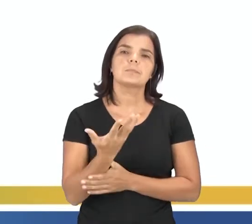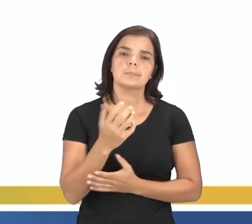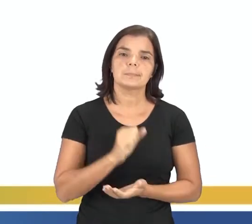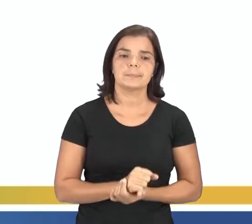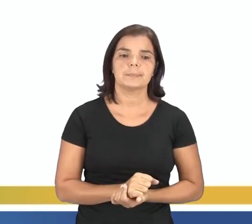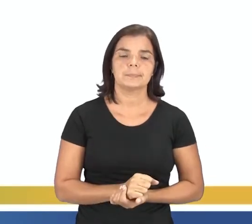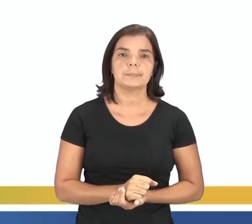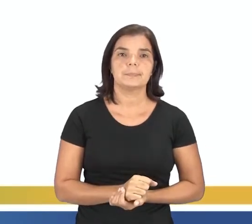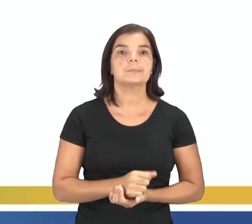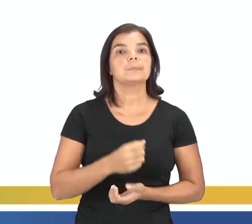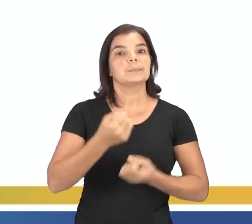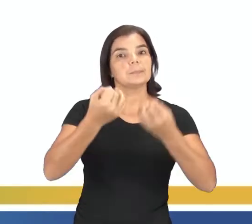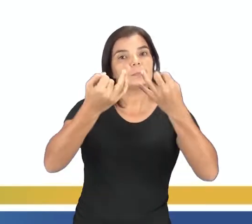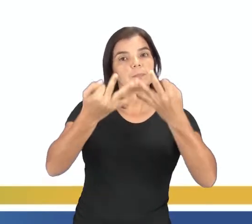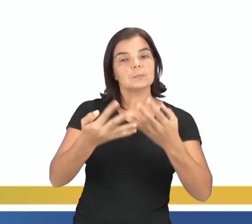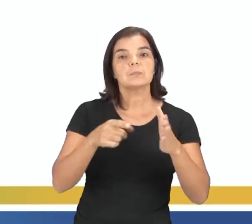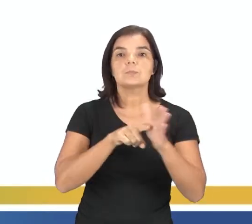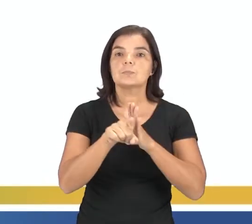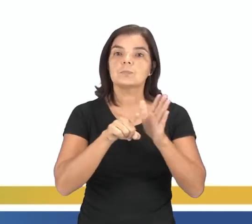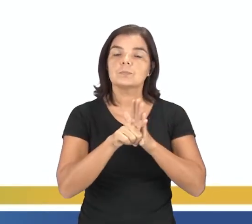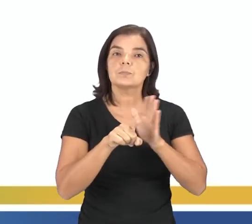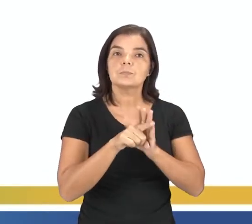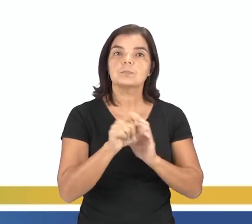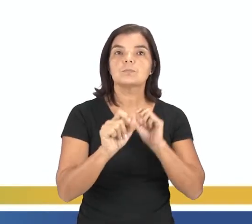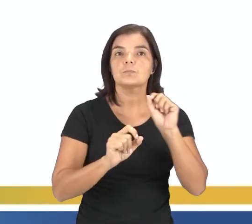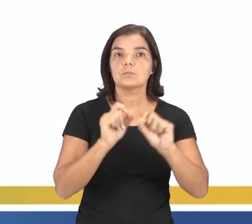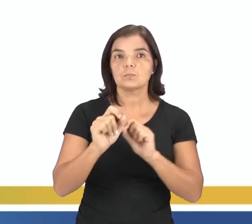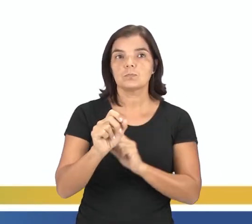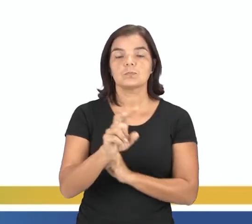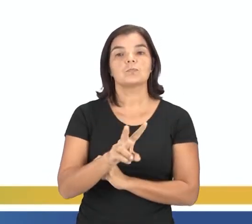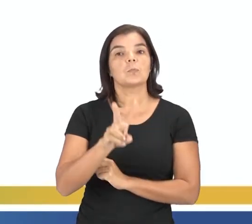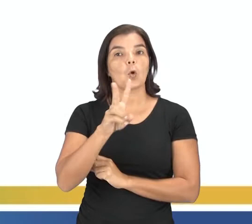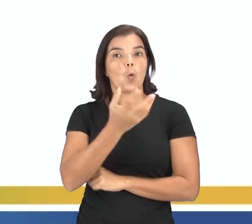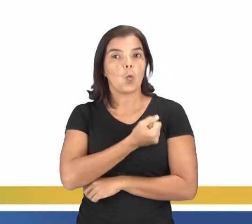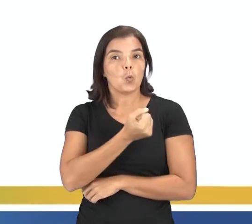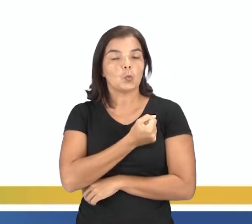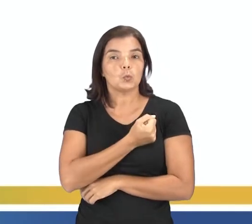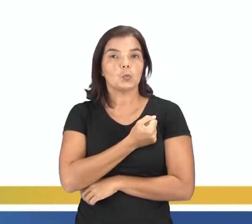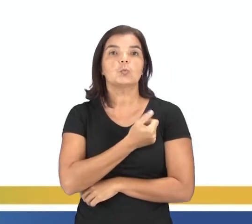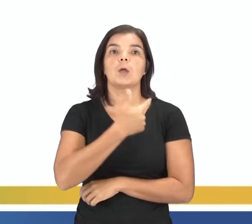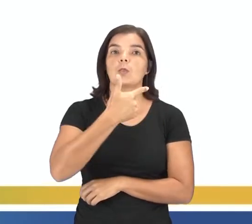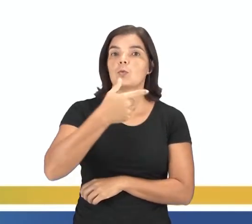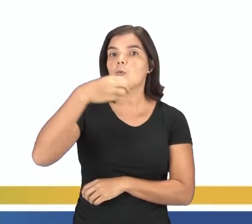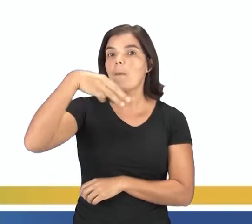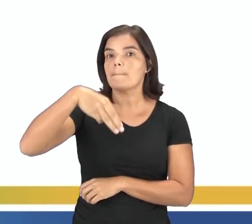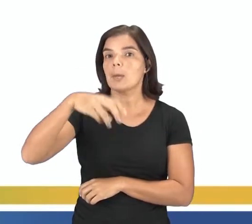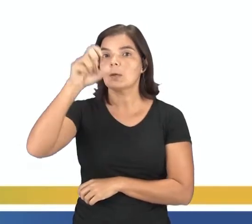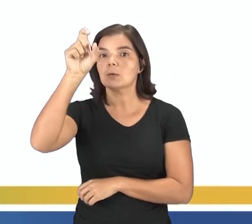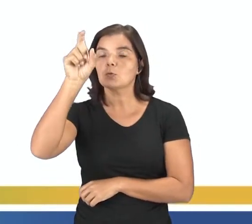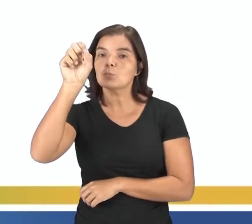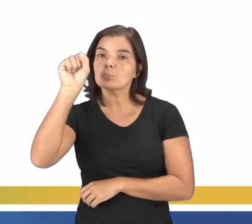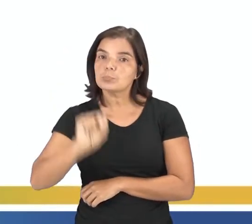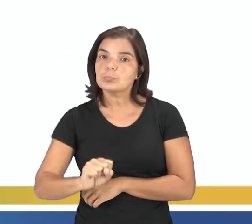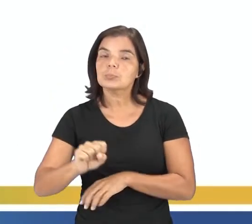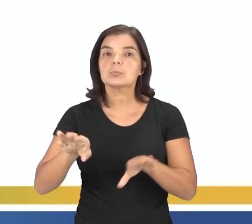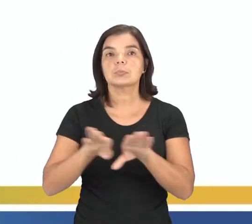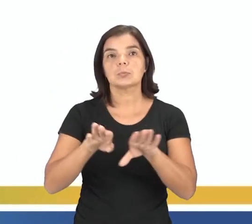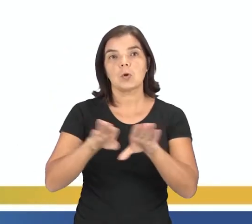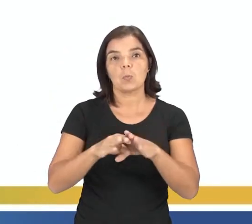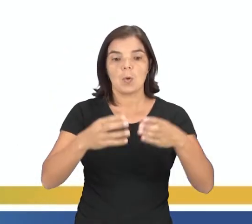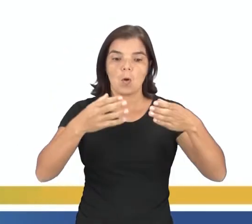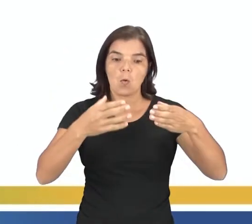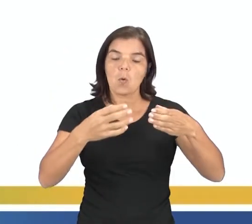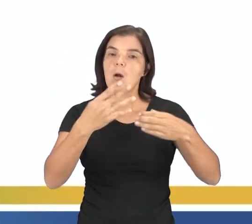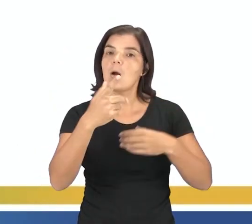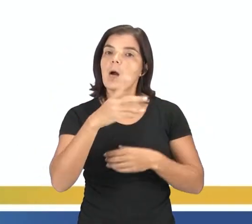acontecer? Diz a questão que o valor da velocidade é 2 metros por segundo e a massa dessa bola é